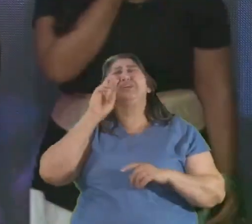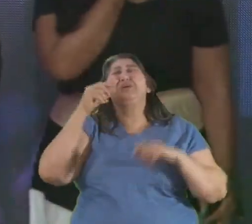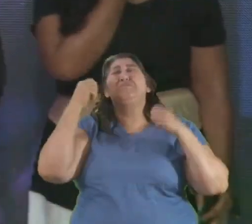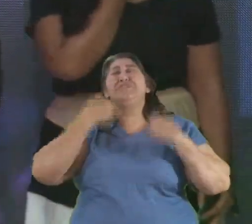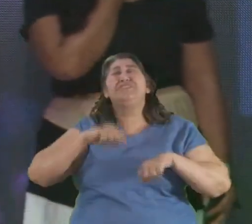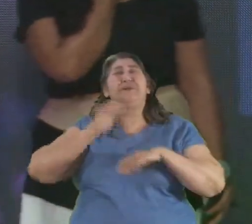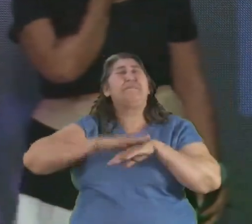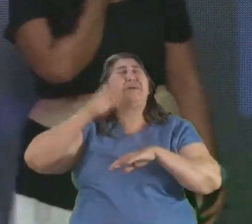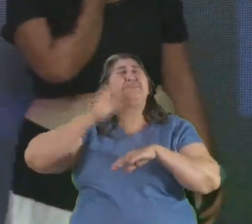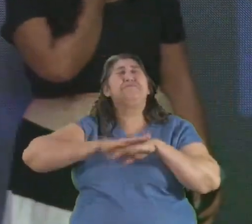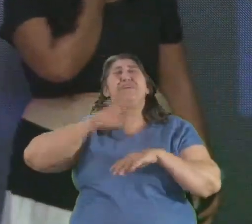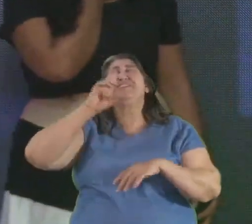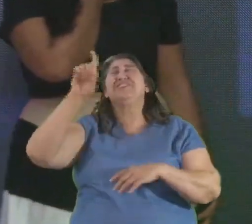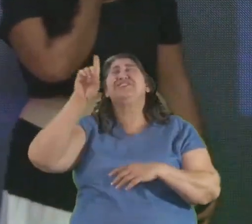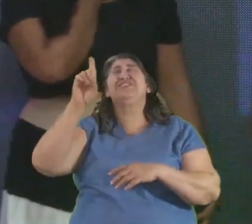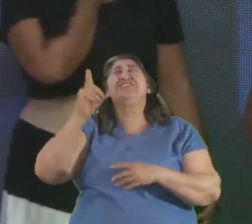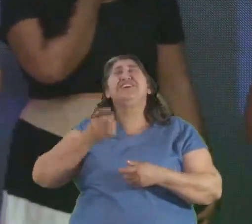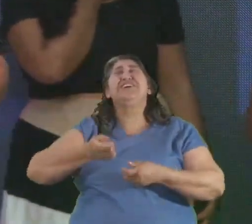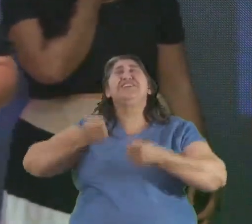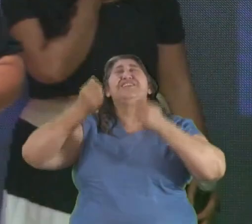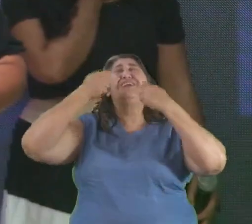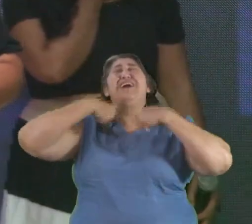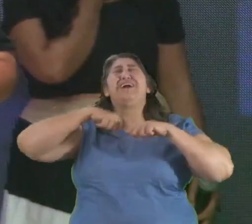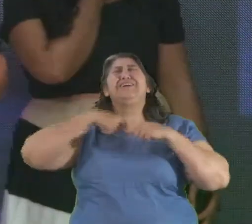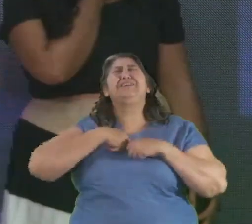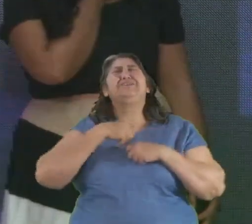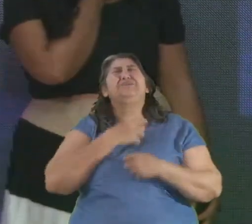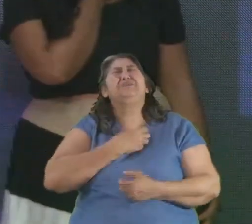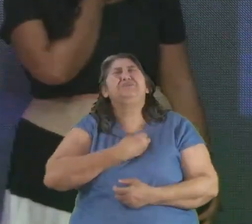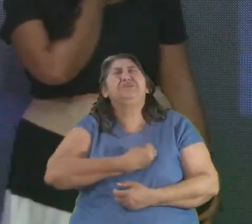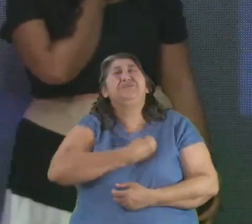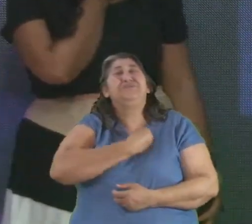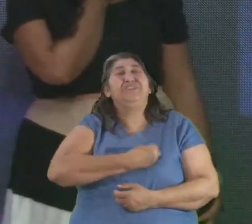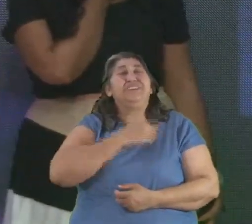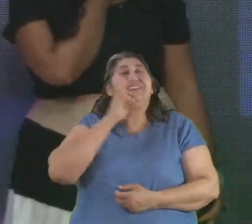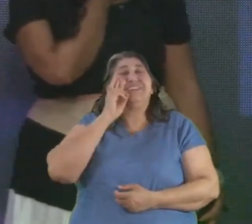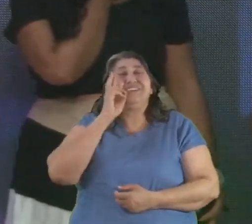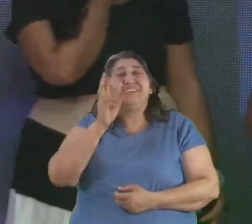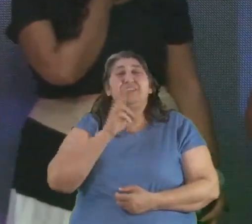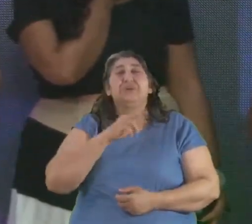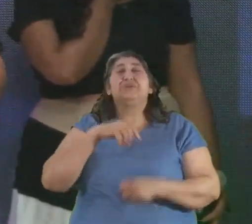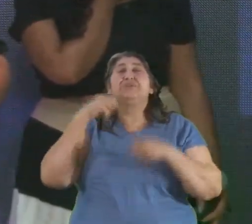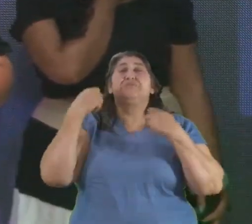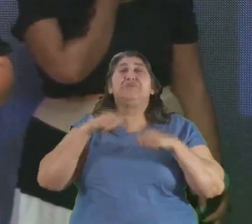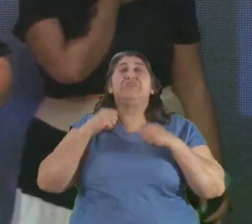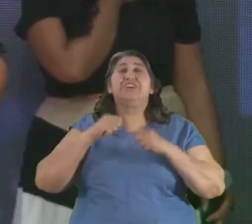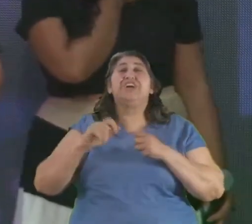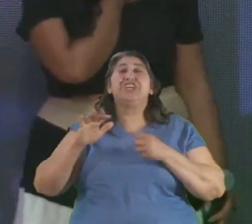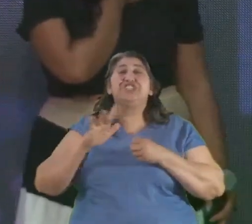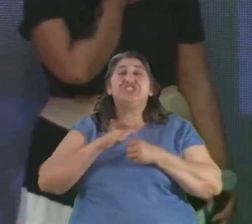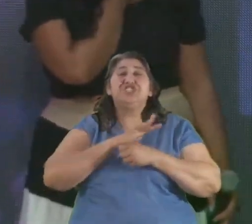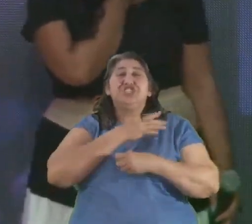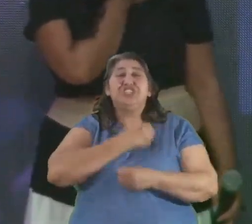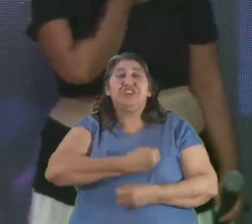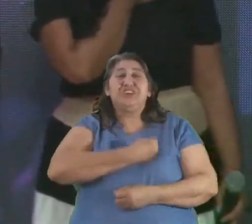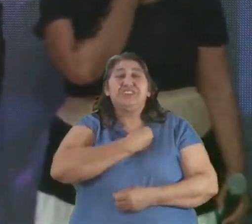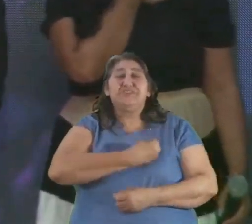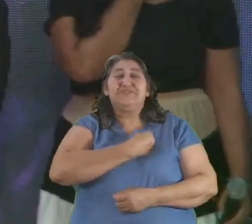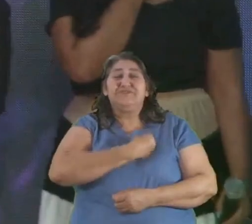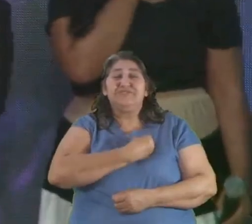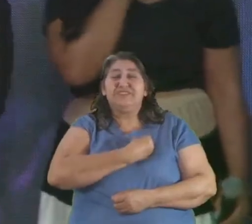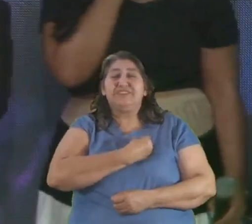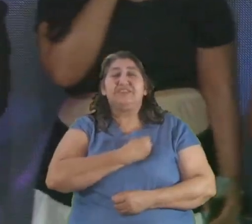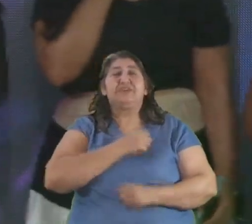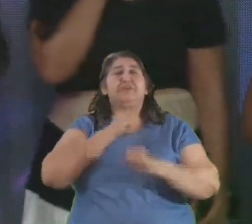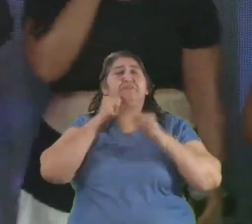nós respiramos, que enche os nossos pulmões. Precisamos de Ti, para que o Senhor venha encher a nossa vida, Senhor, e